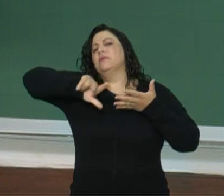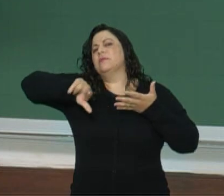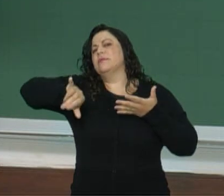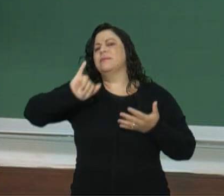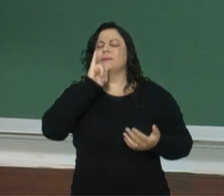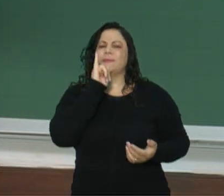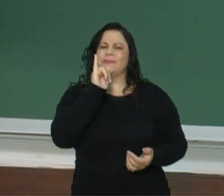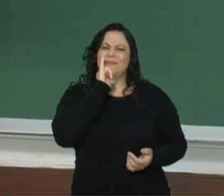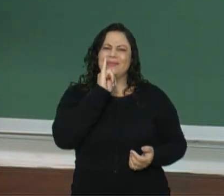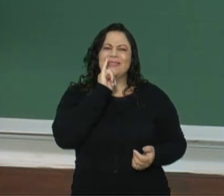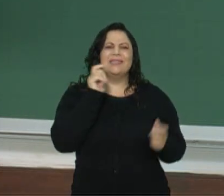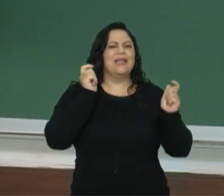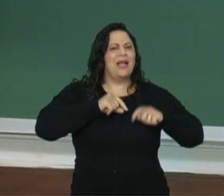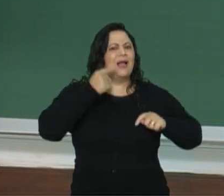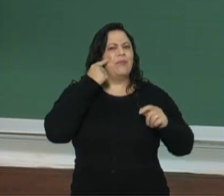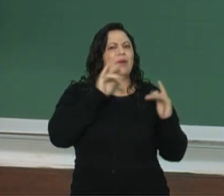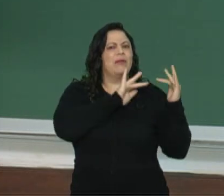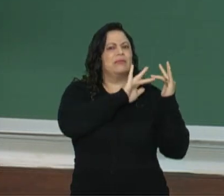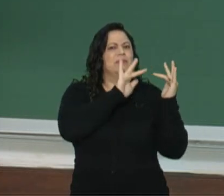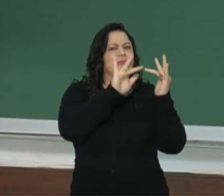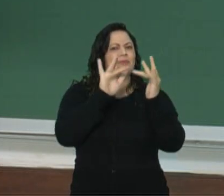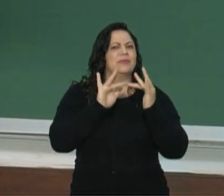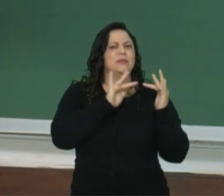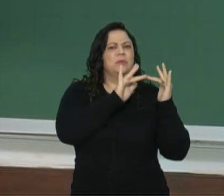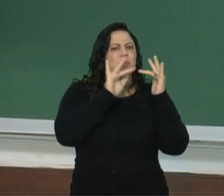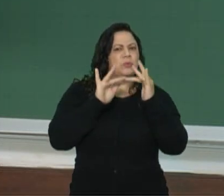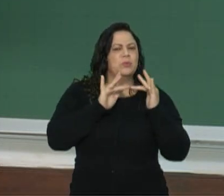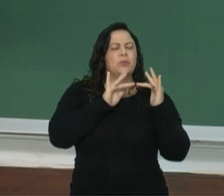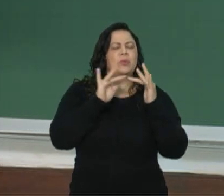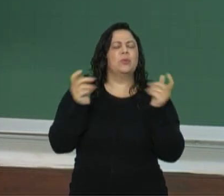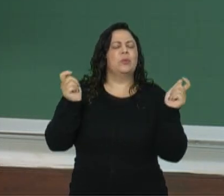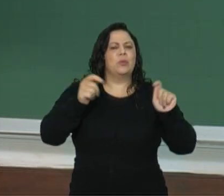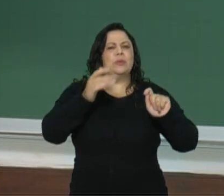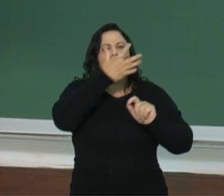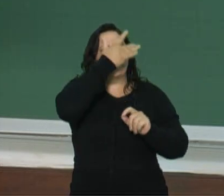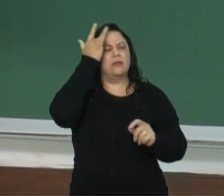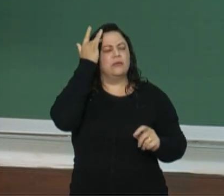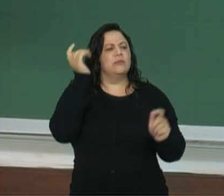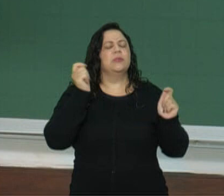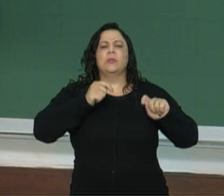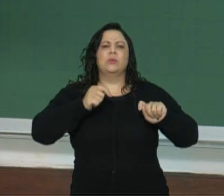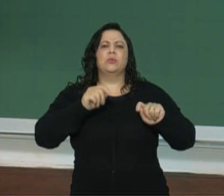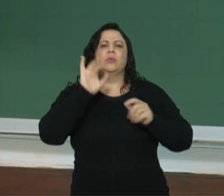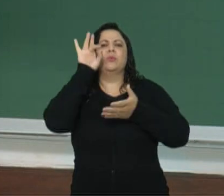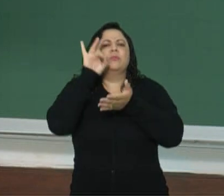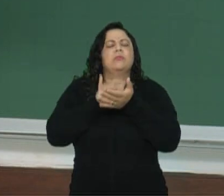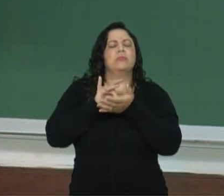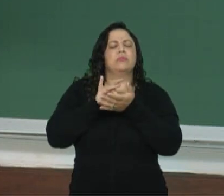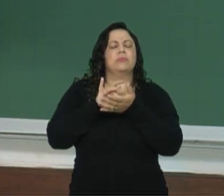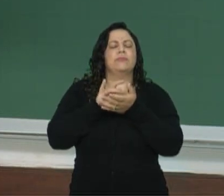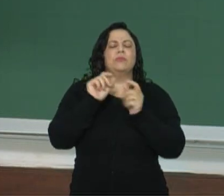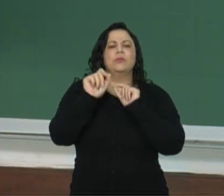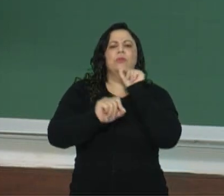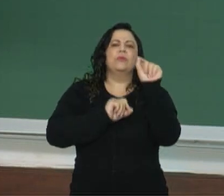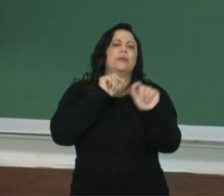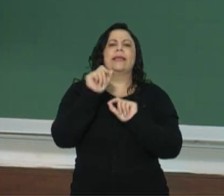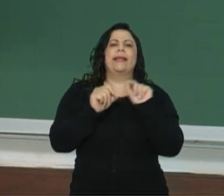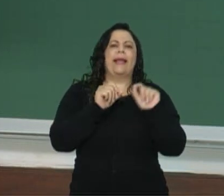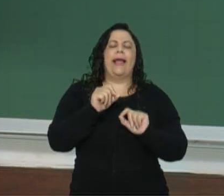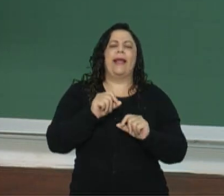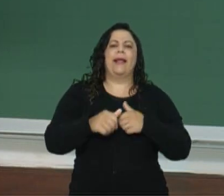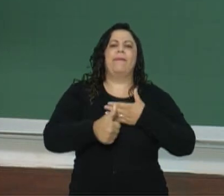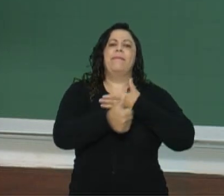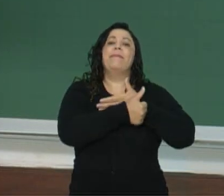usar aí de pertinho de você, da sua comunidade, da sua família, que refletem essa realidade do certo e do errado, ou seja, da moralidade aí na